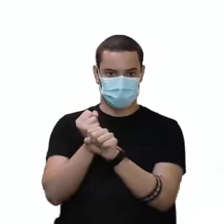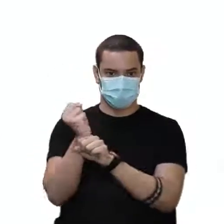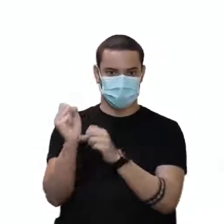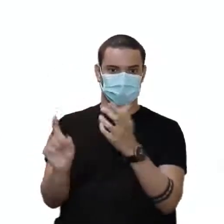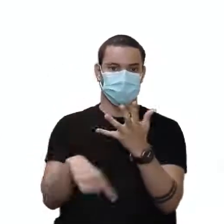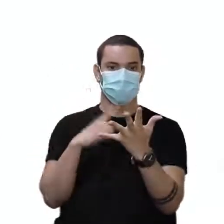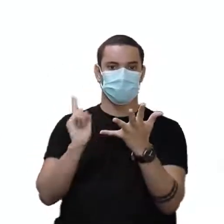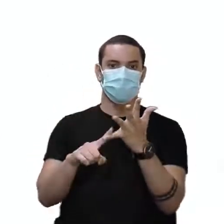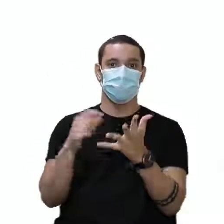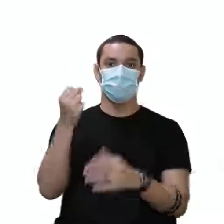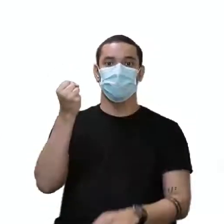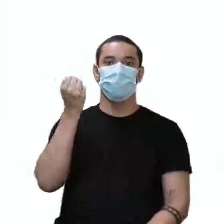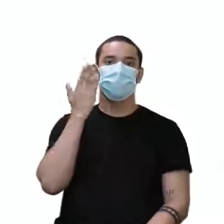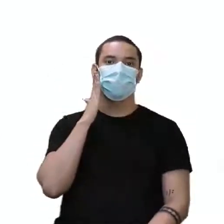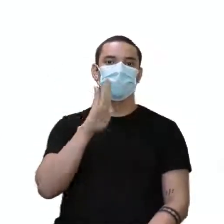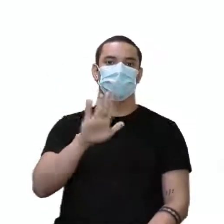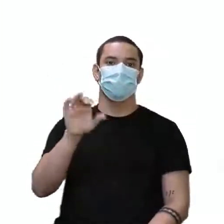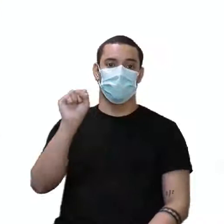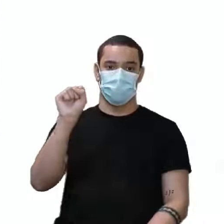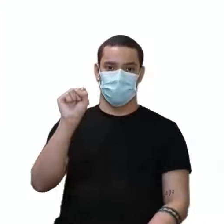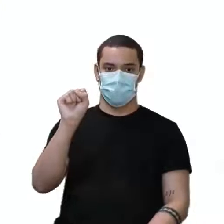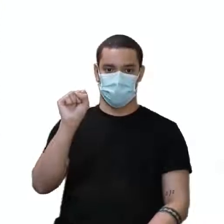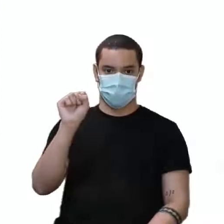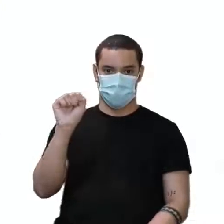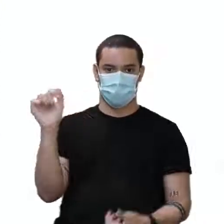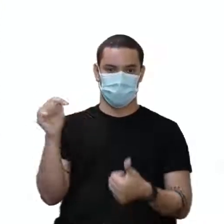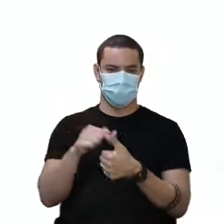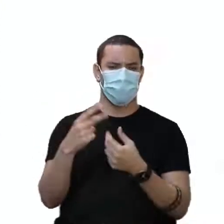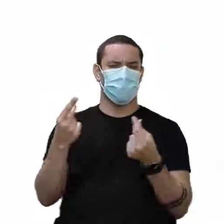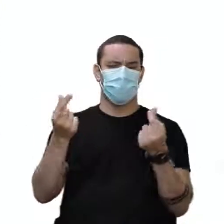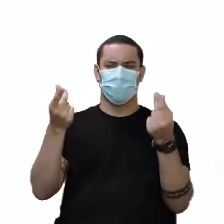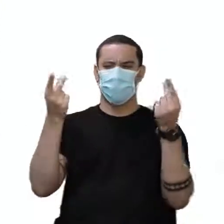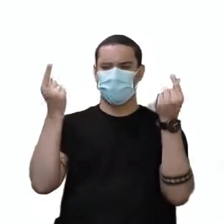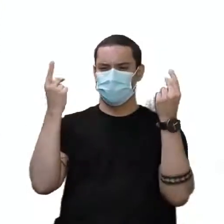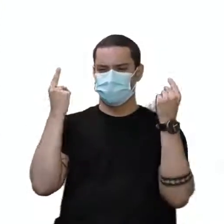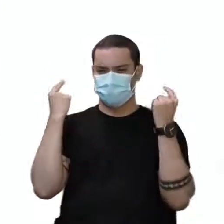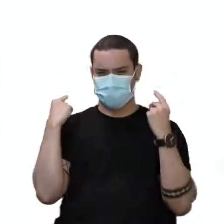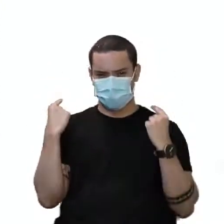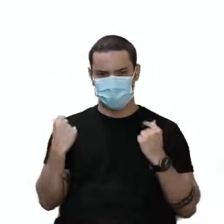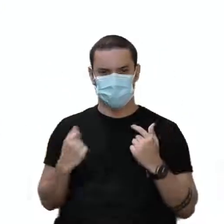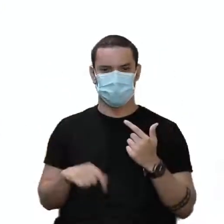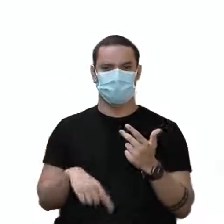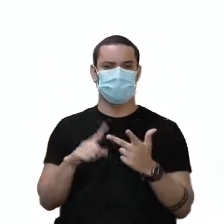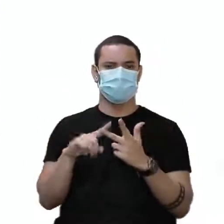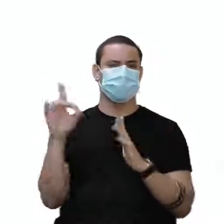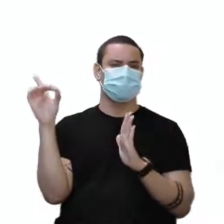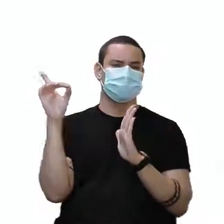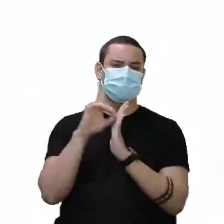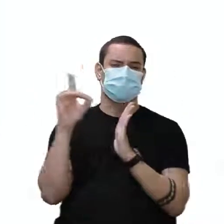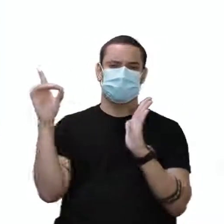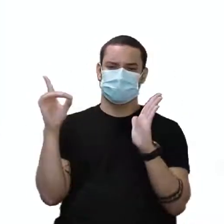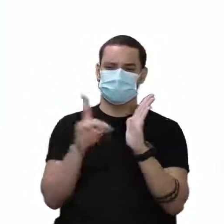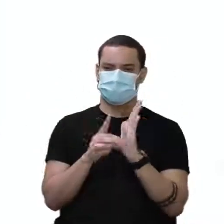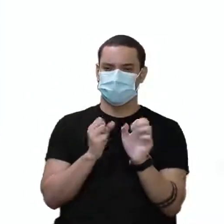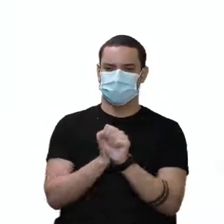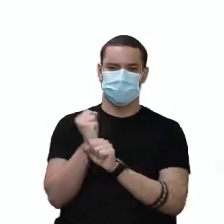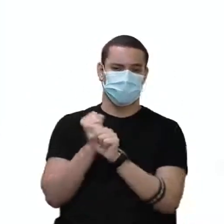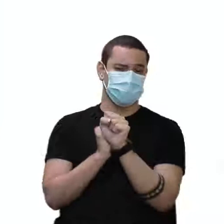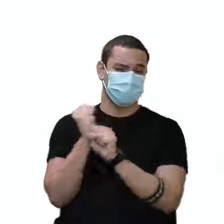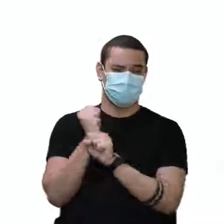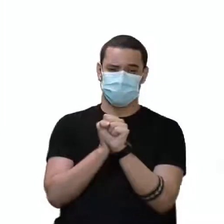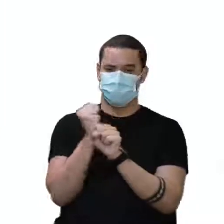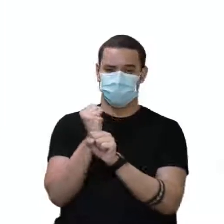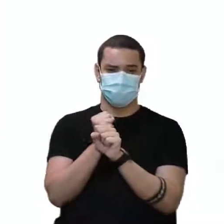8 days, 8 dias. A long time, muito tempo. Ages, décadas,